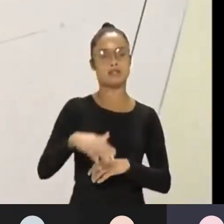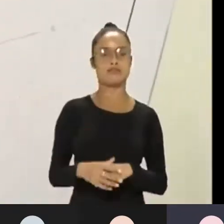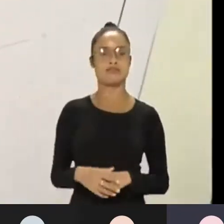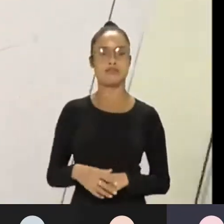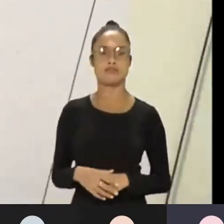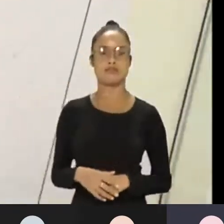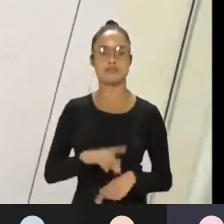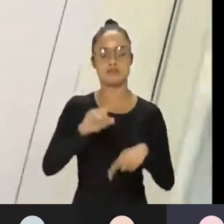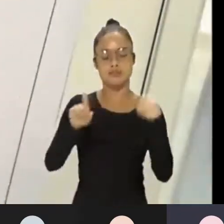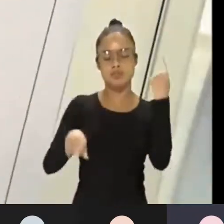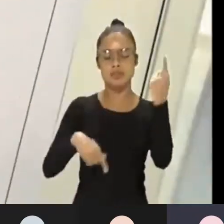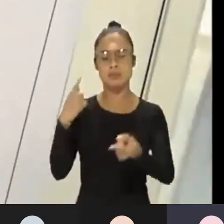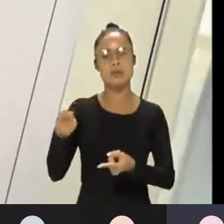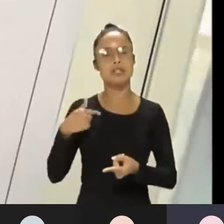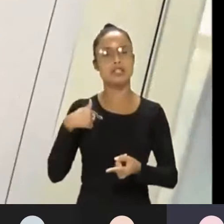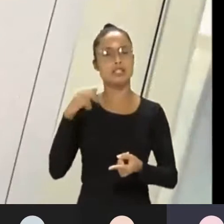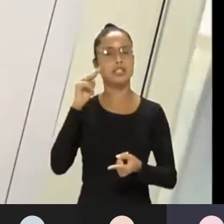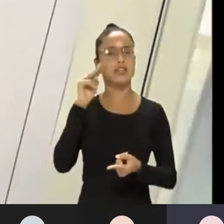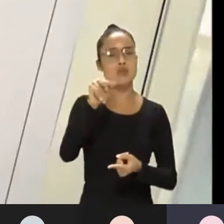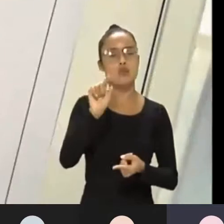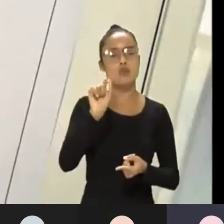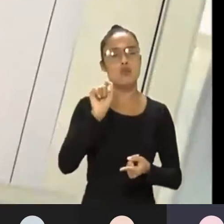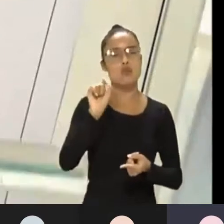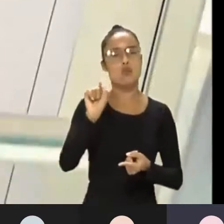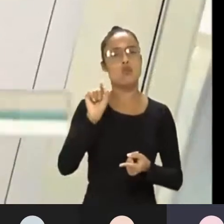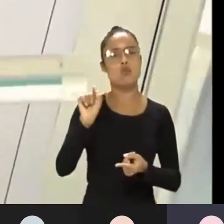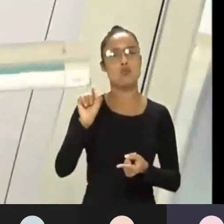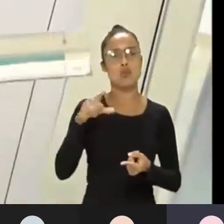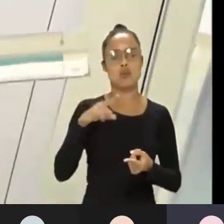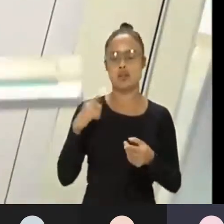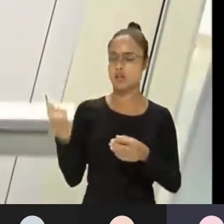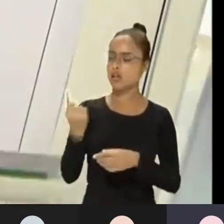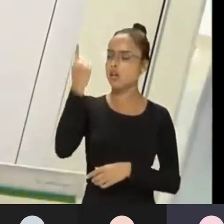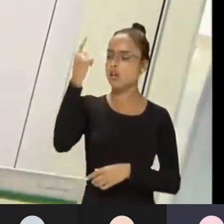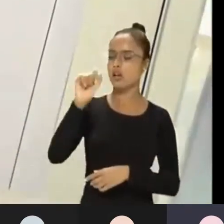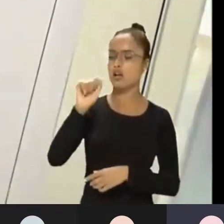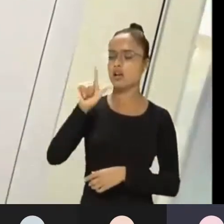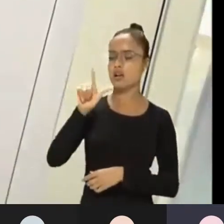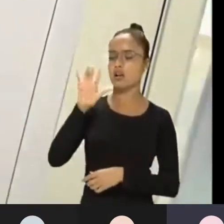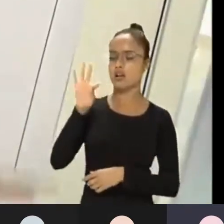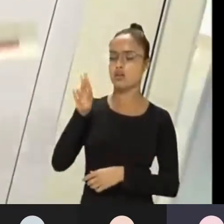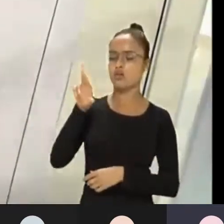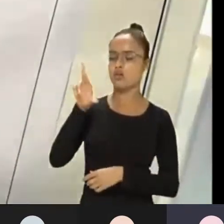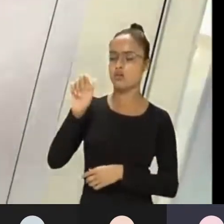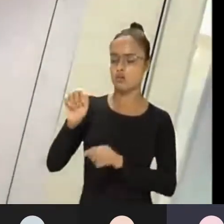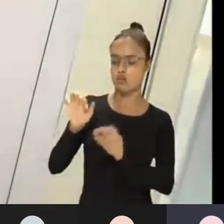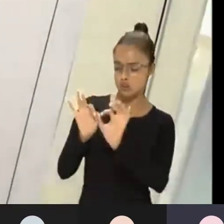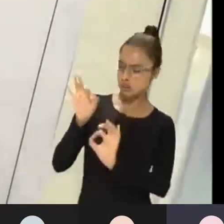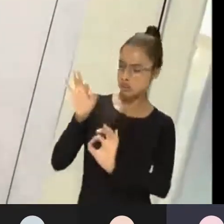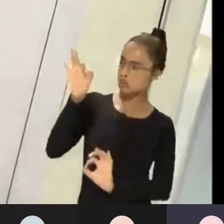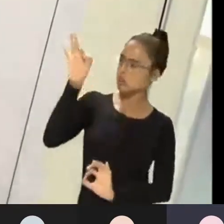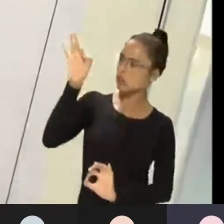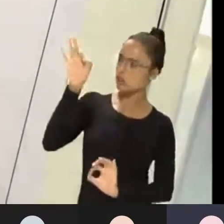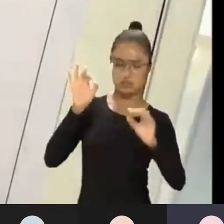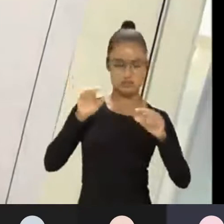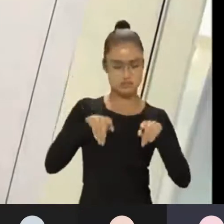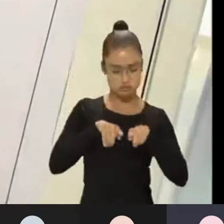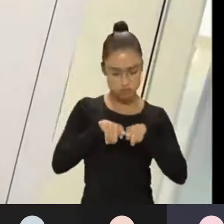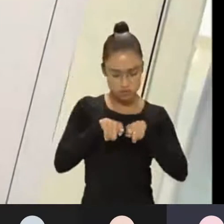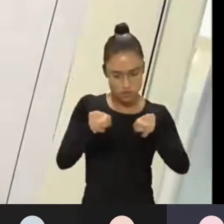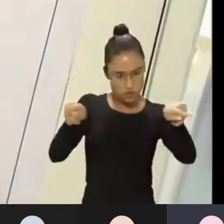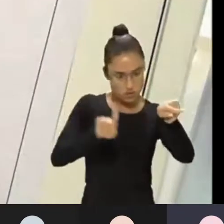E depois disso, eu vou marcar a medida de altura. Então, eu pego a escala de 1 para 100